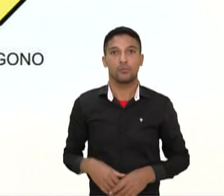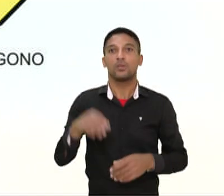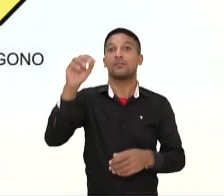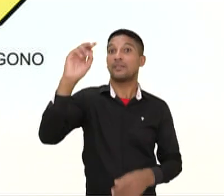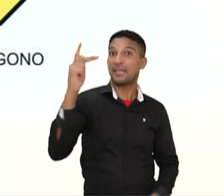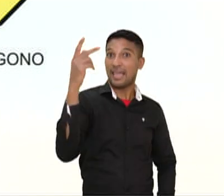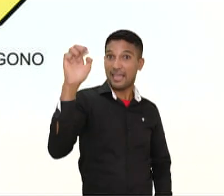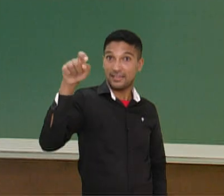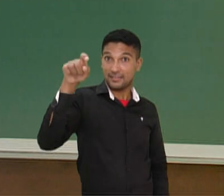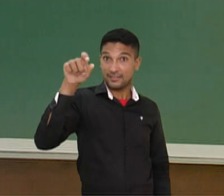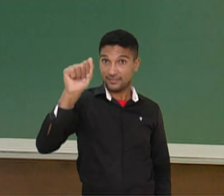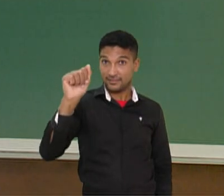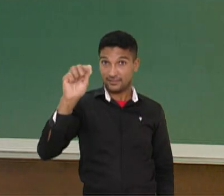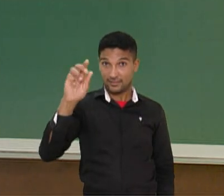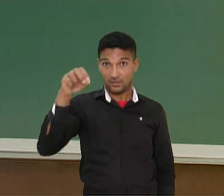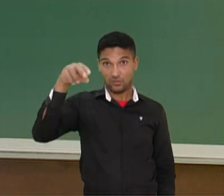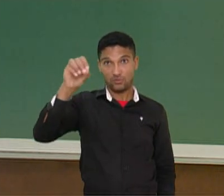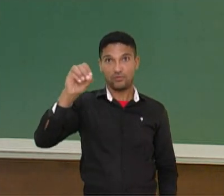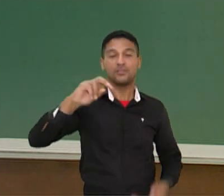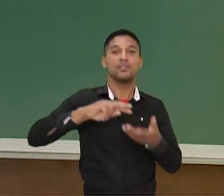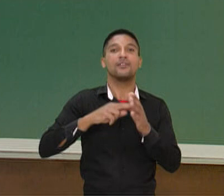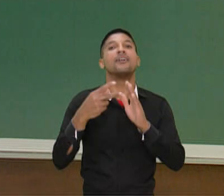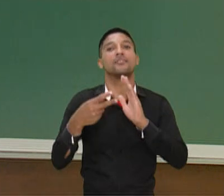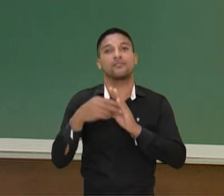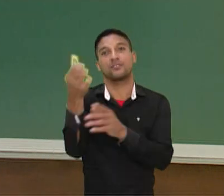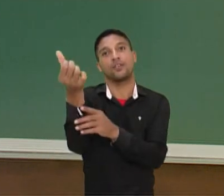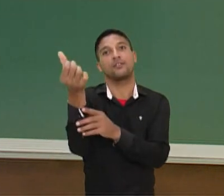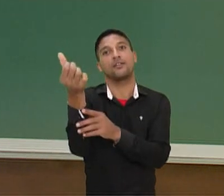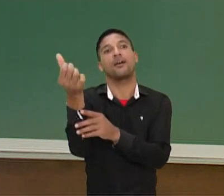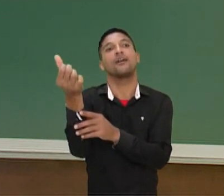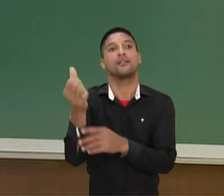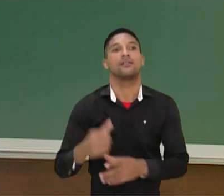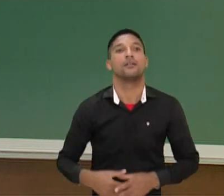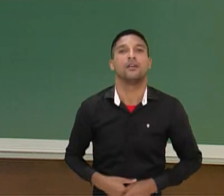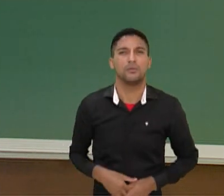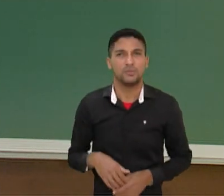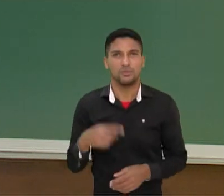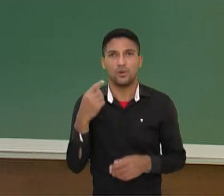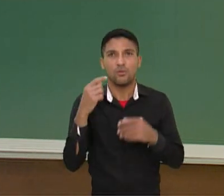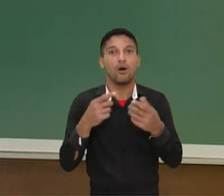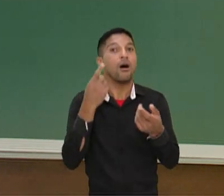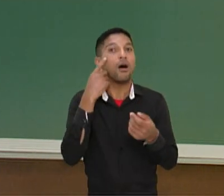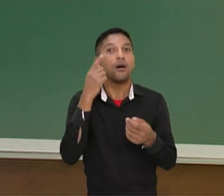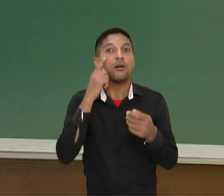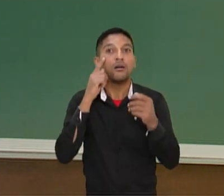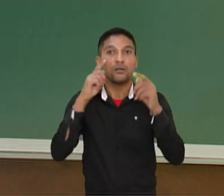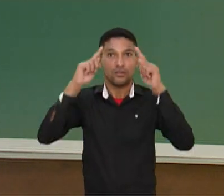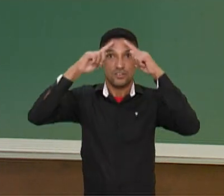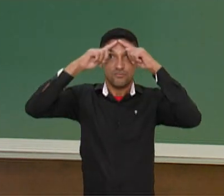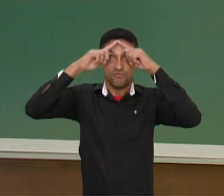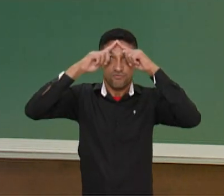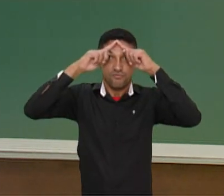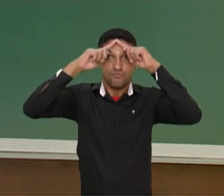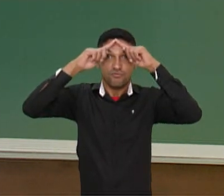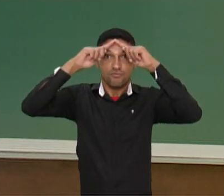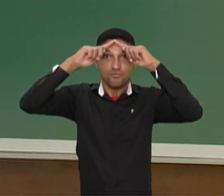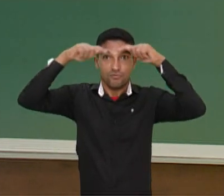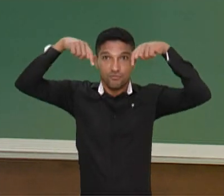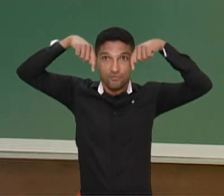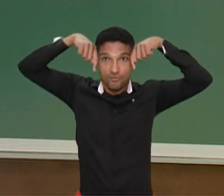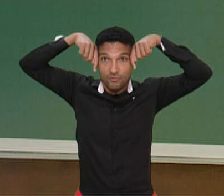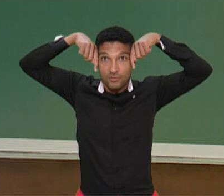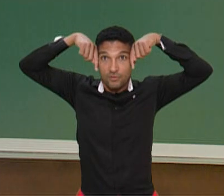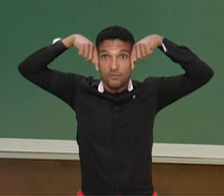hexa, pente e os outros prefixos também, eles remetem a ideia a números, tá